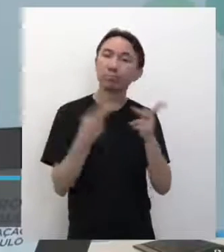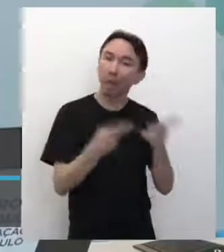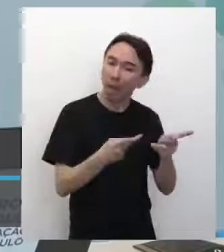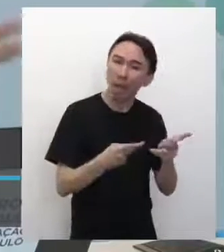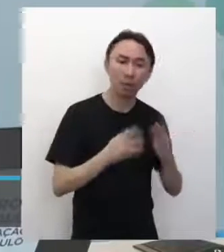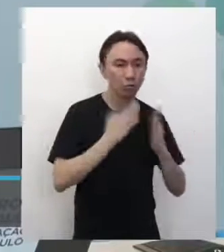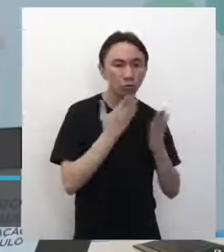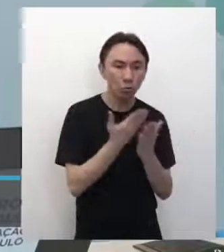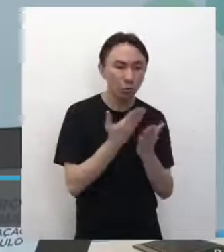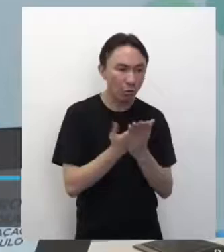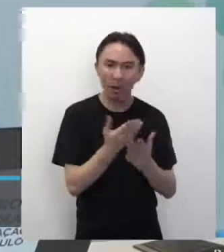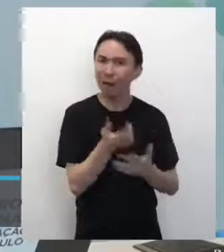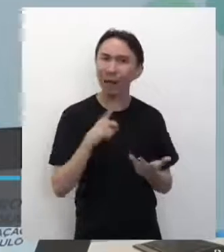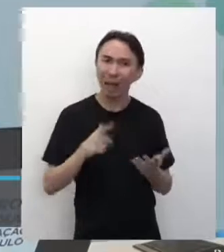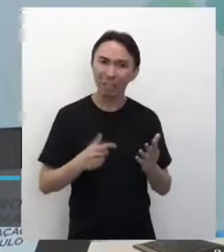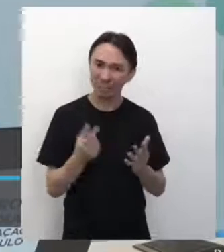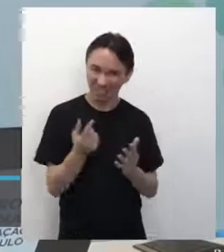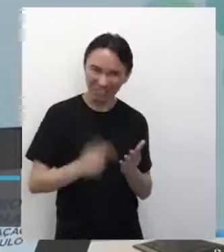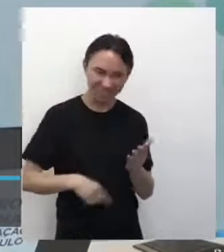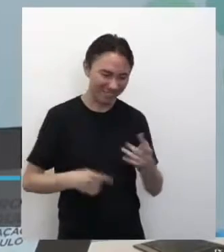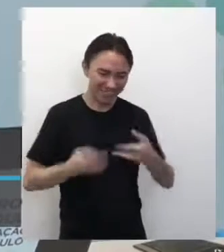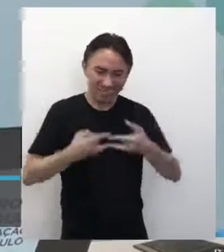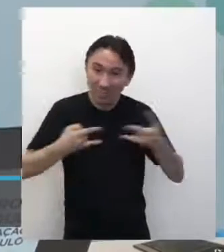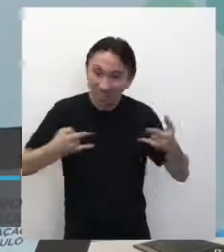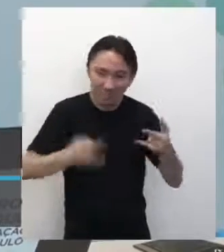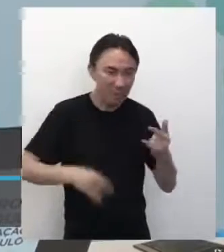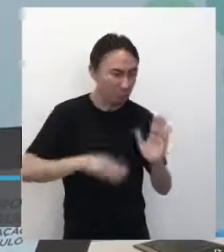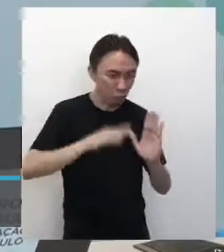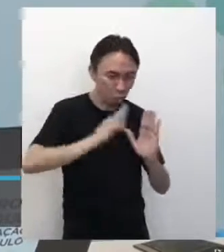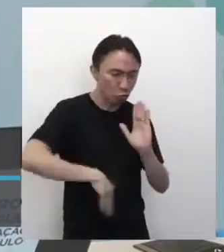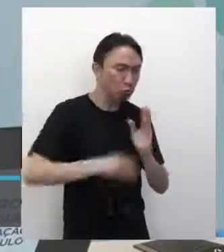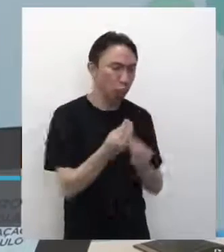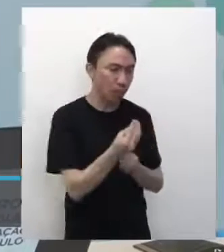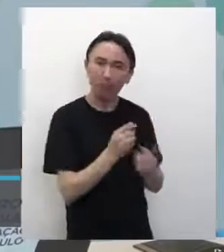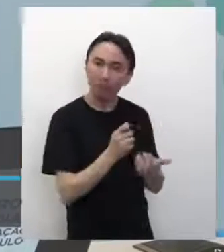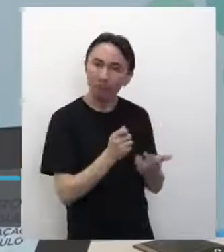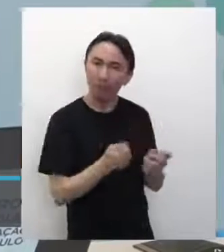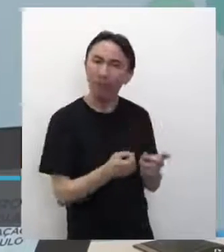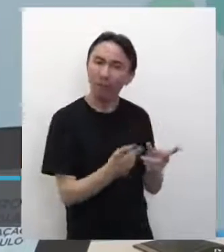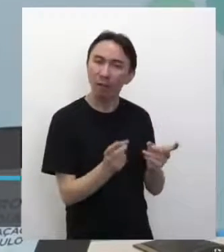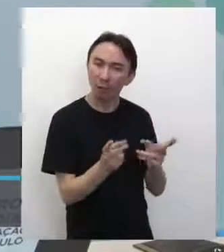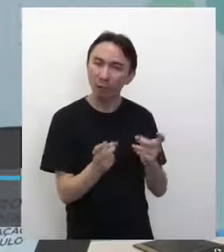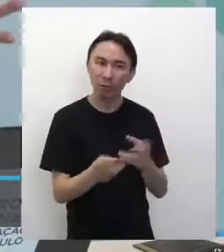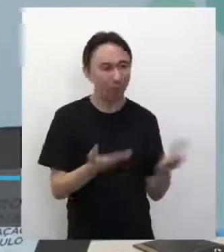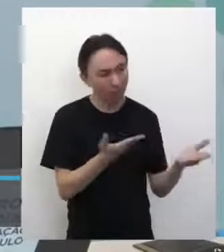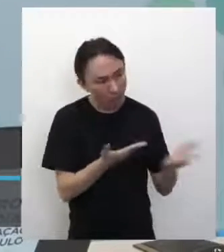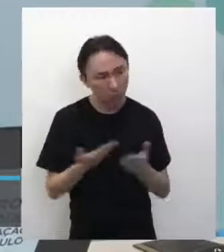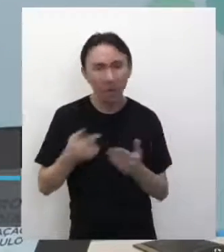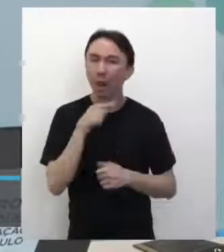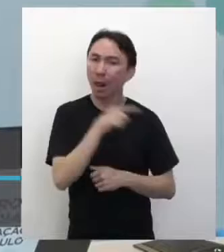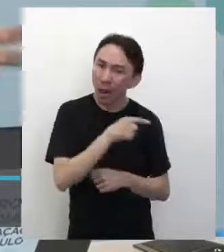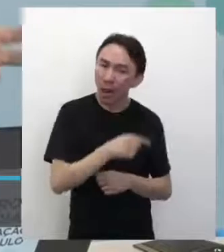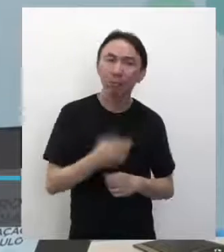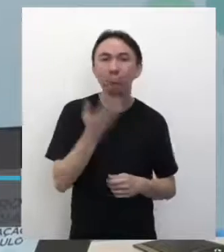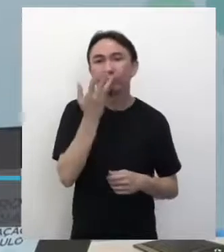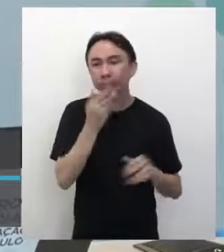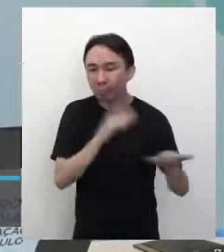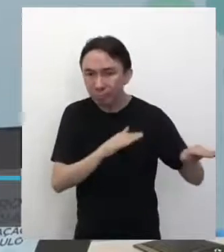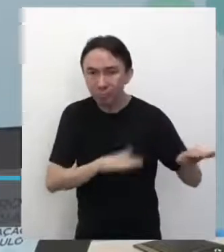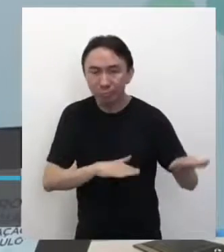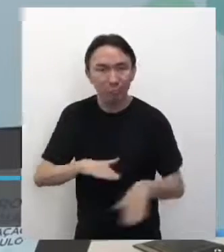assim, às vezes um desconto, alguma coisa assim, e convidava as crianças para irem para ver o circo, era muito